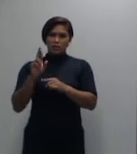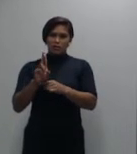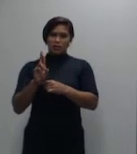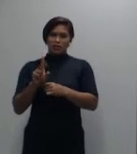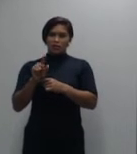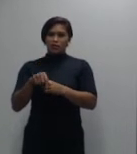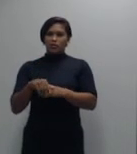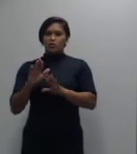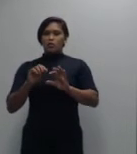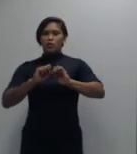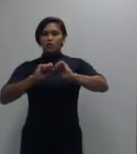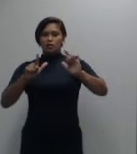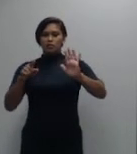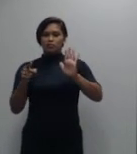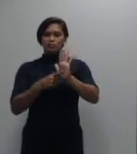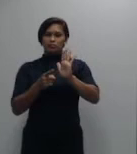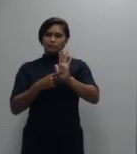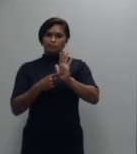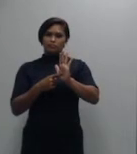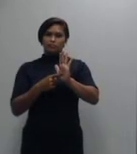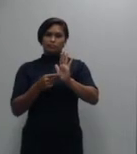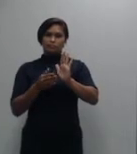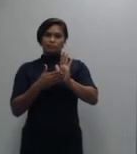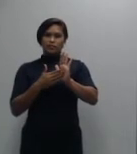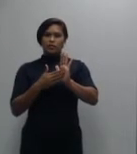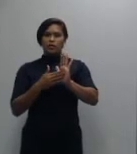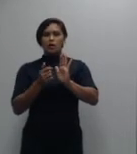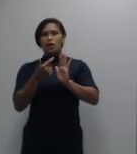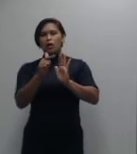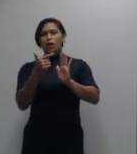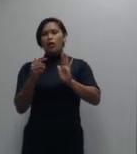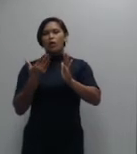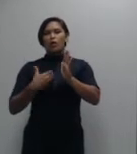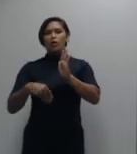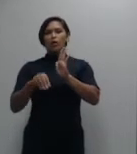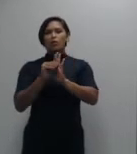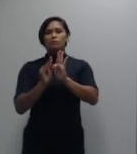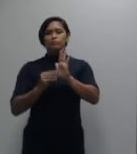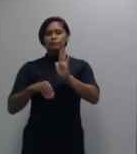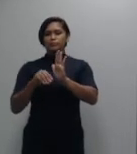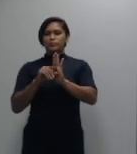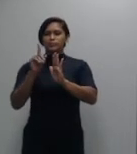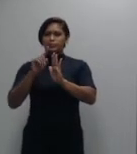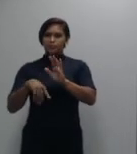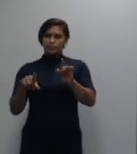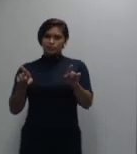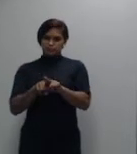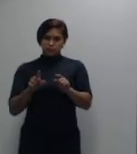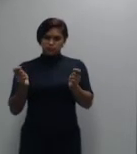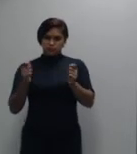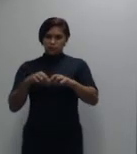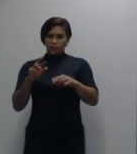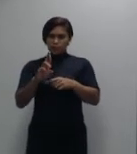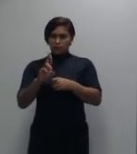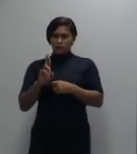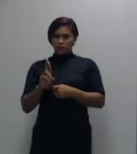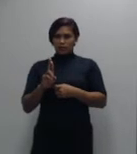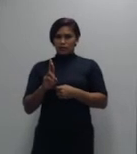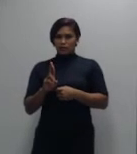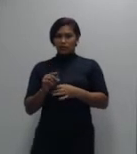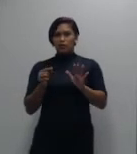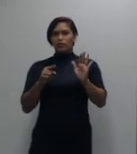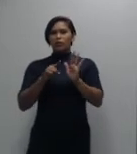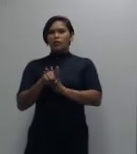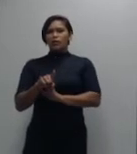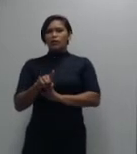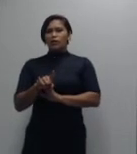apresentando inclusive alguns Augusto acréscimo recomendado pelo relator eu entrego os